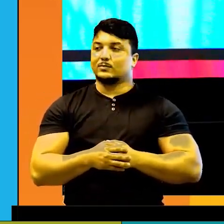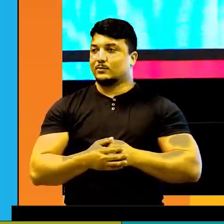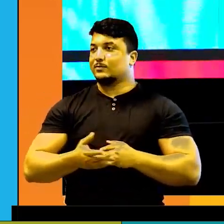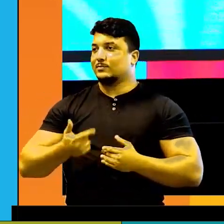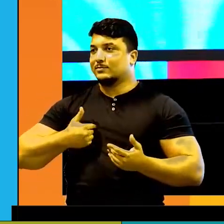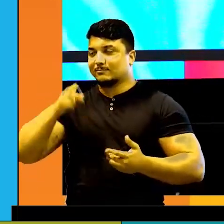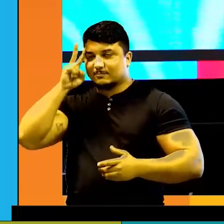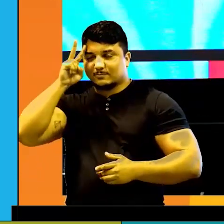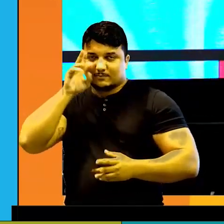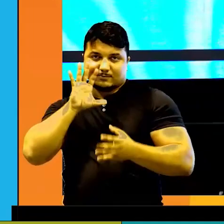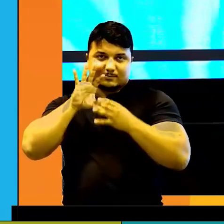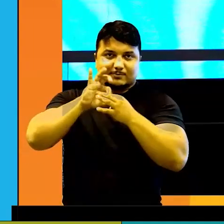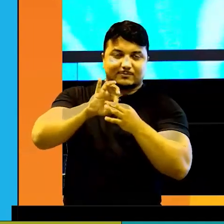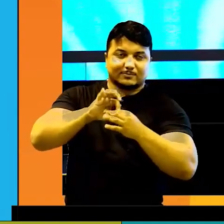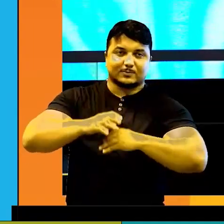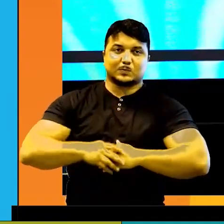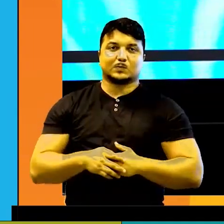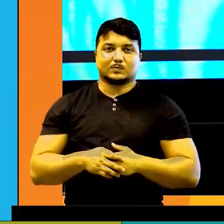deixa eu me lembrar aqui um pouco.